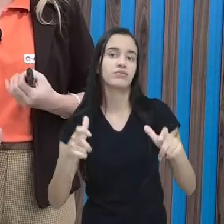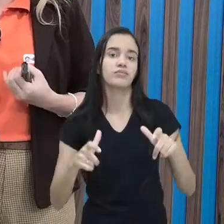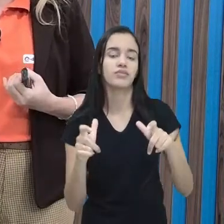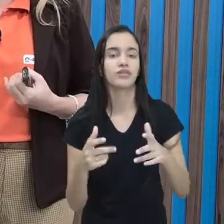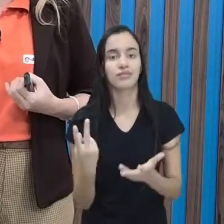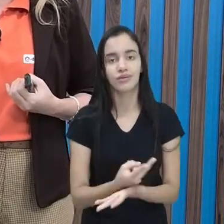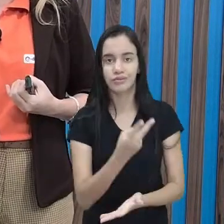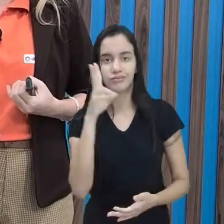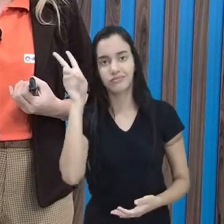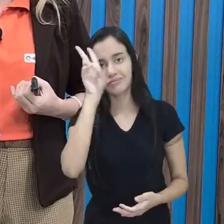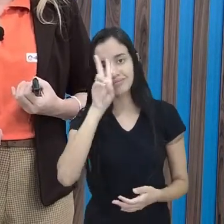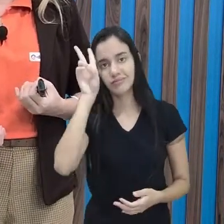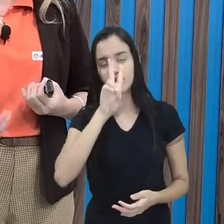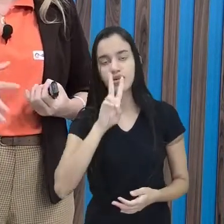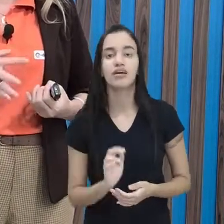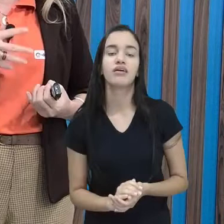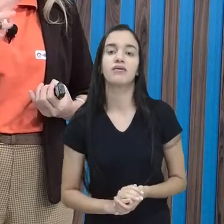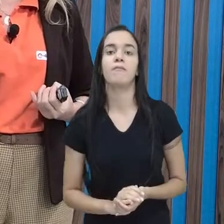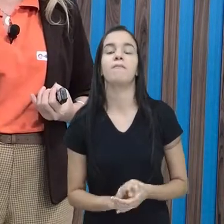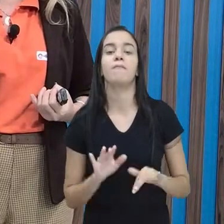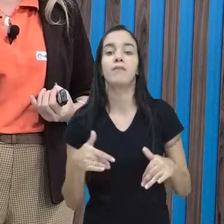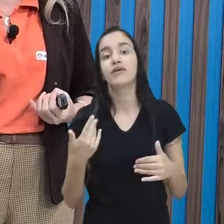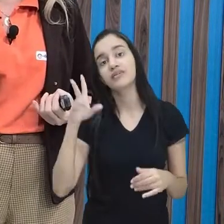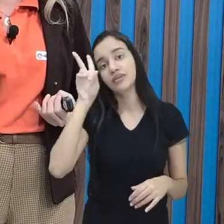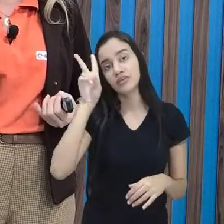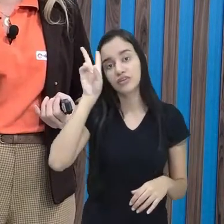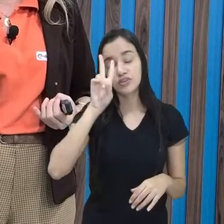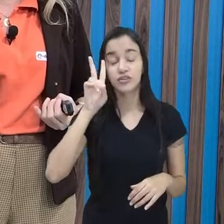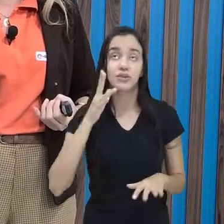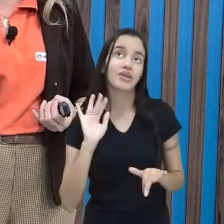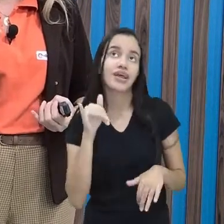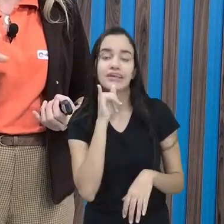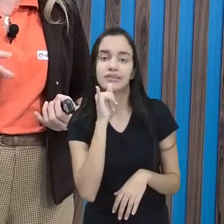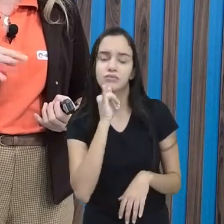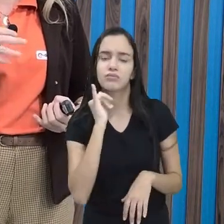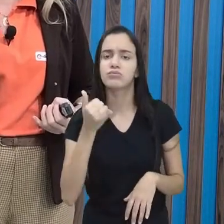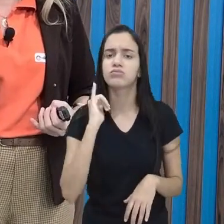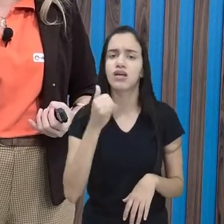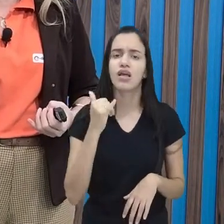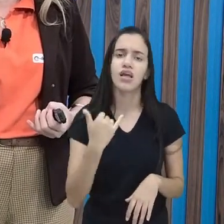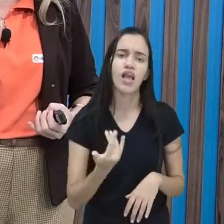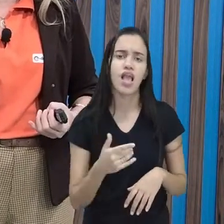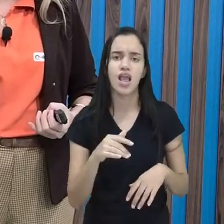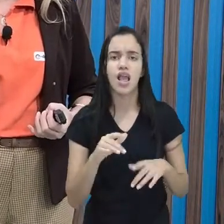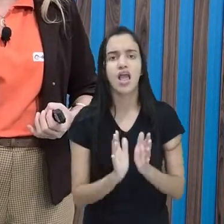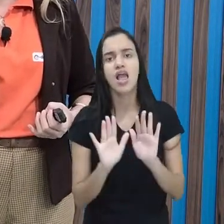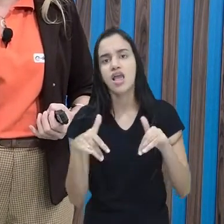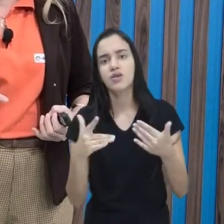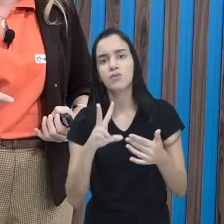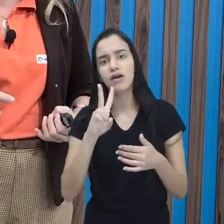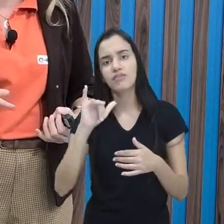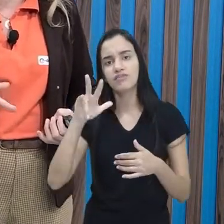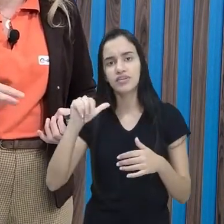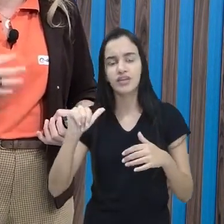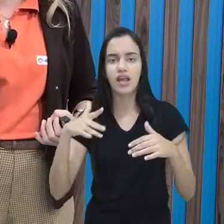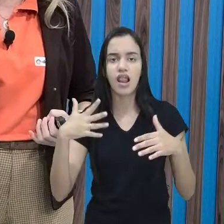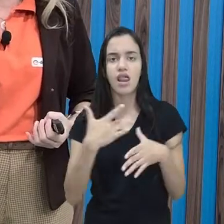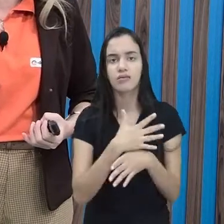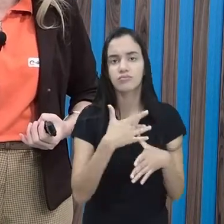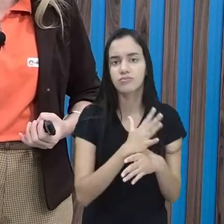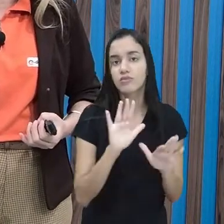que acontece a história. Essa história está sendo contada em uma vila, está sendo contada